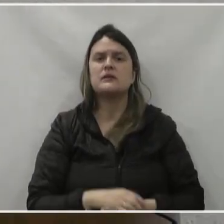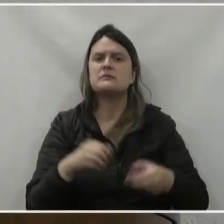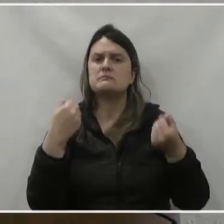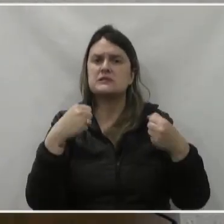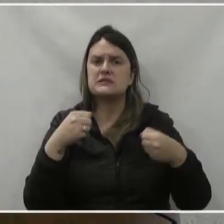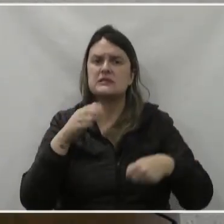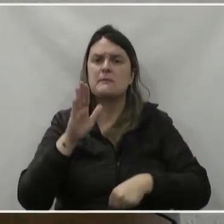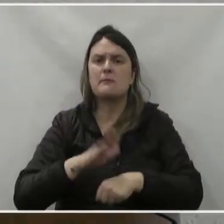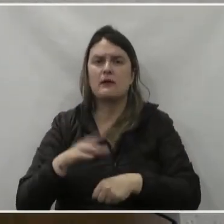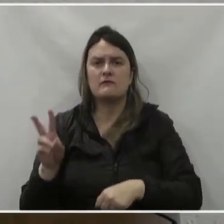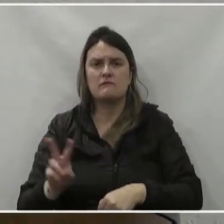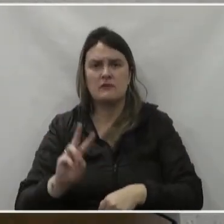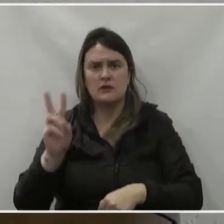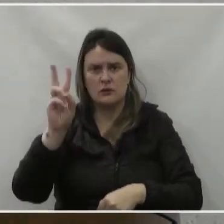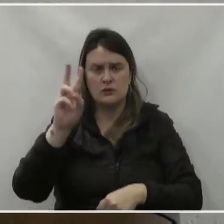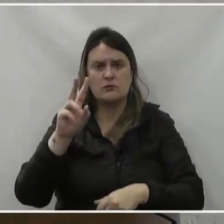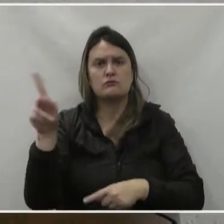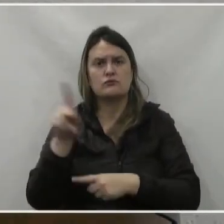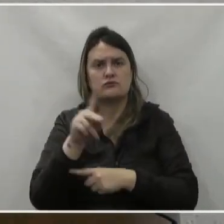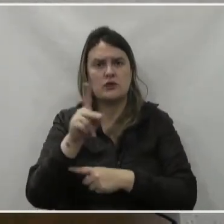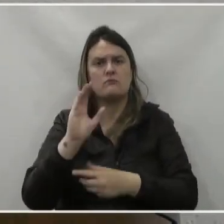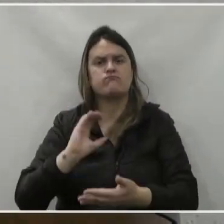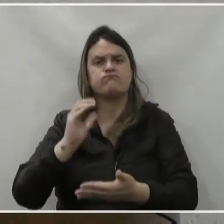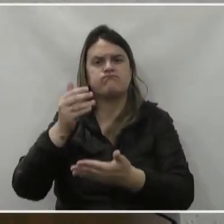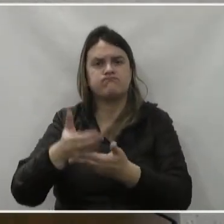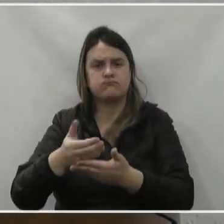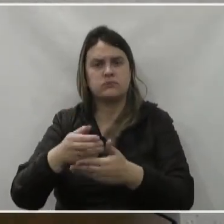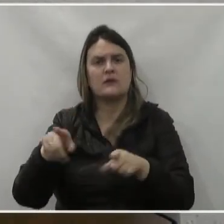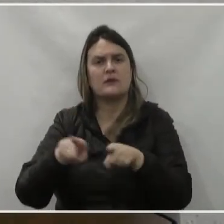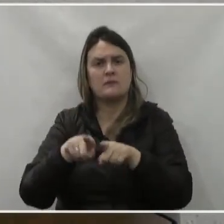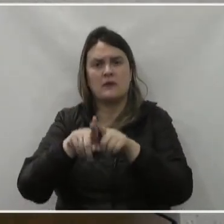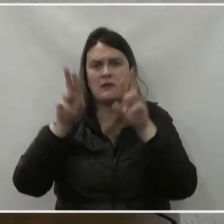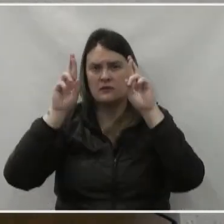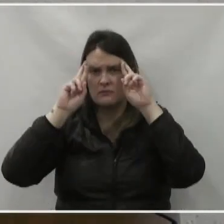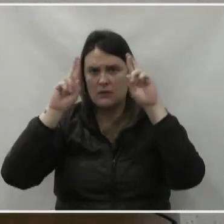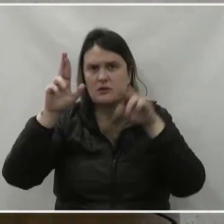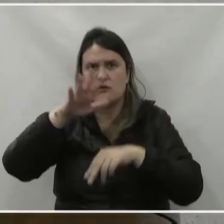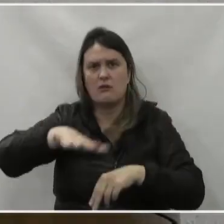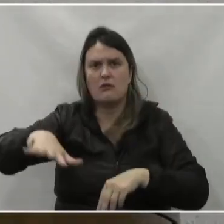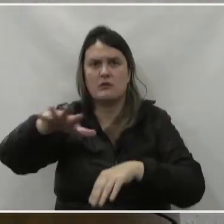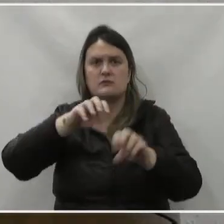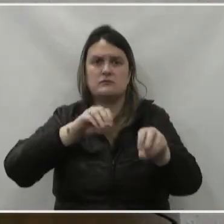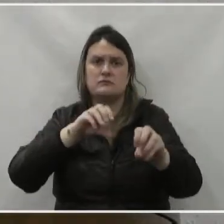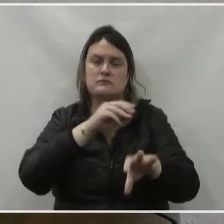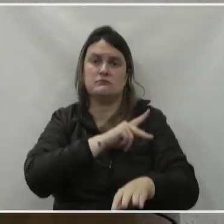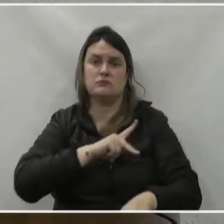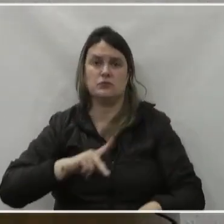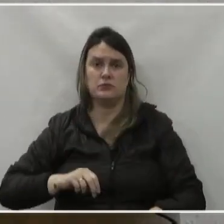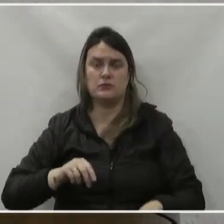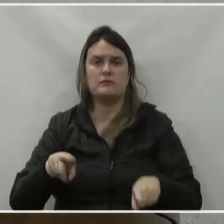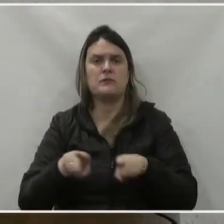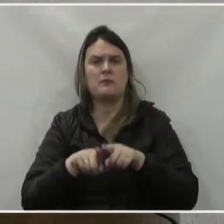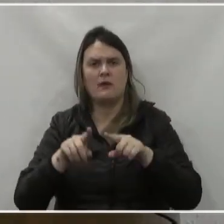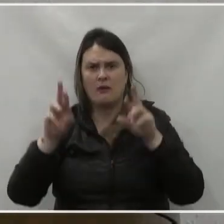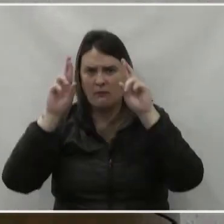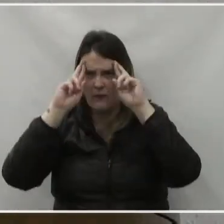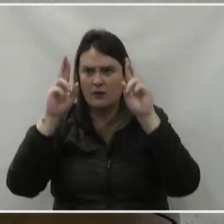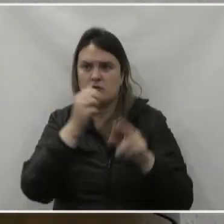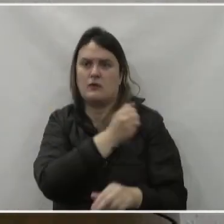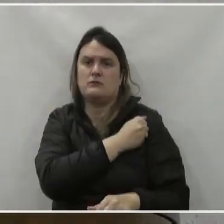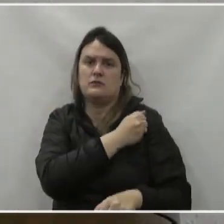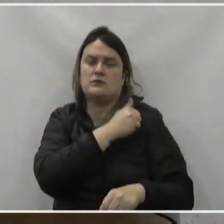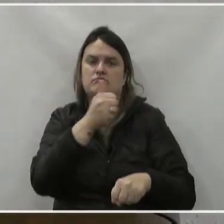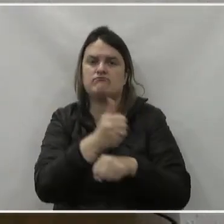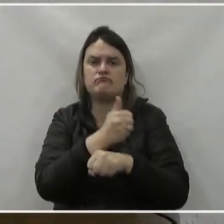preciso valorização, investimento e respeito pela educação pública, pelos alunos, profissionais